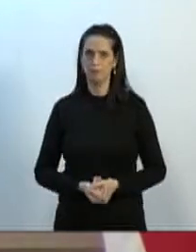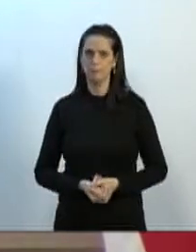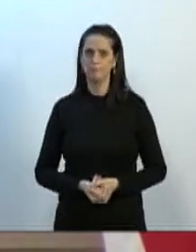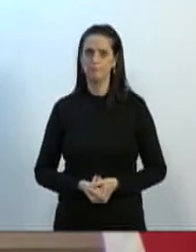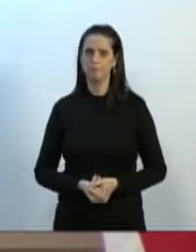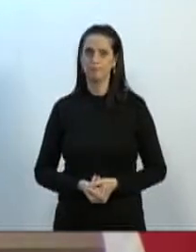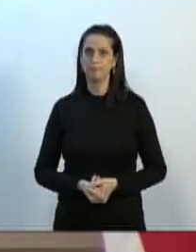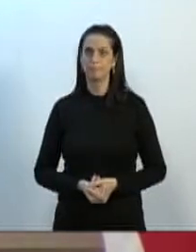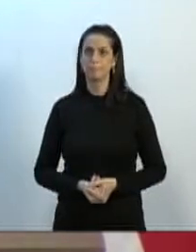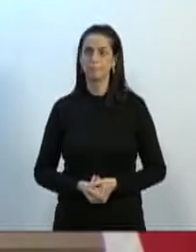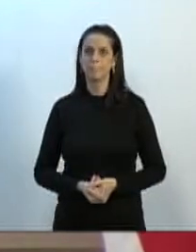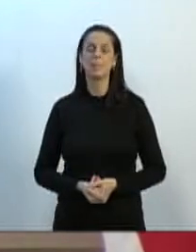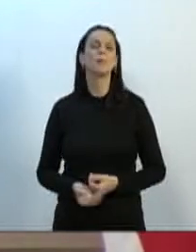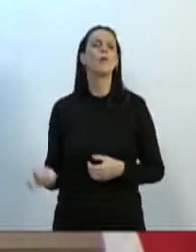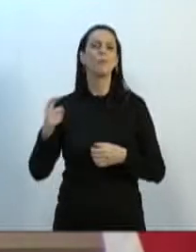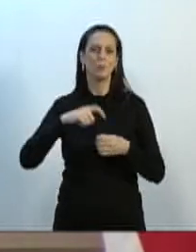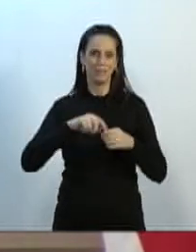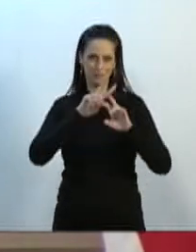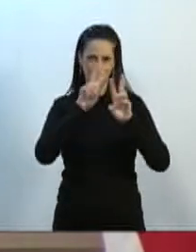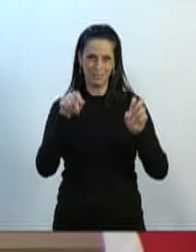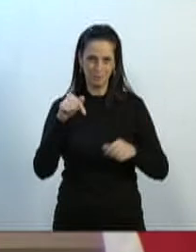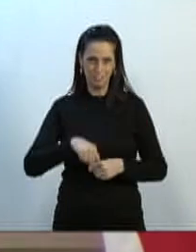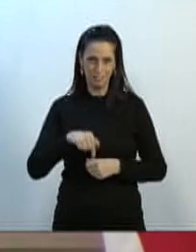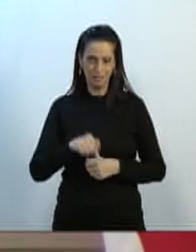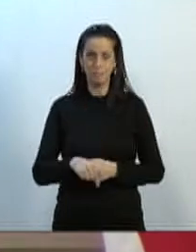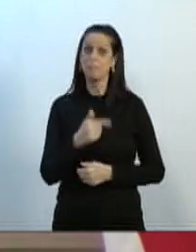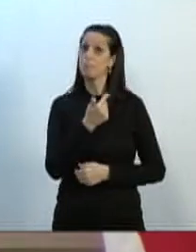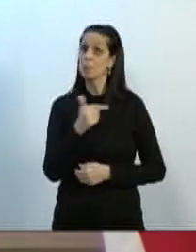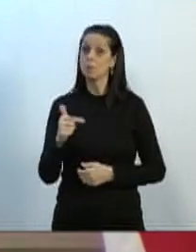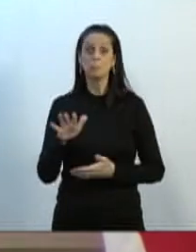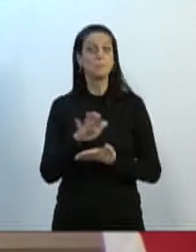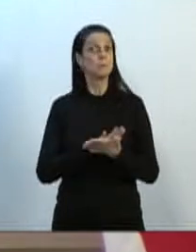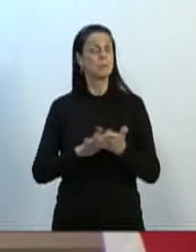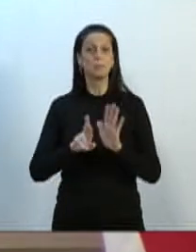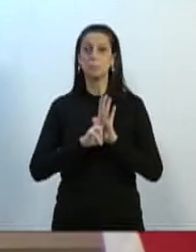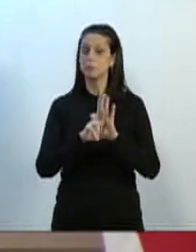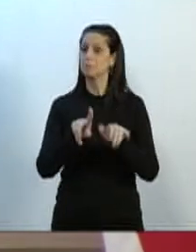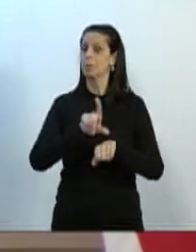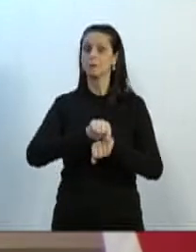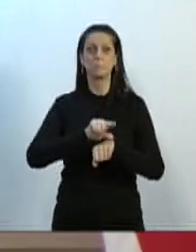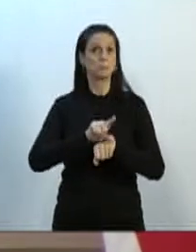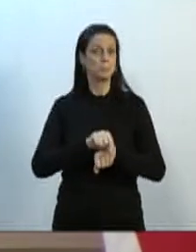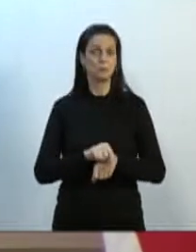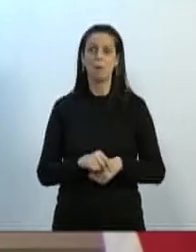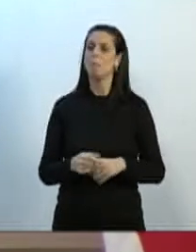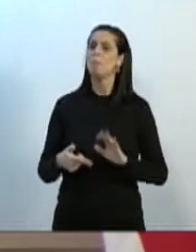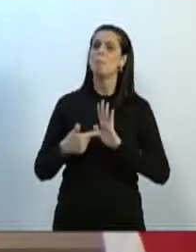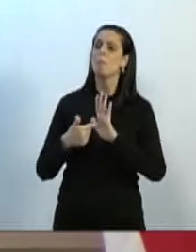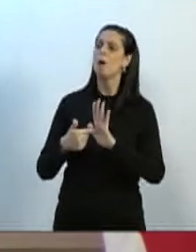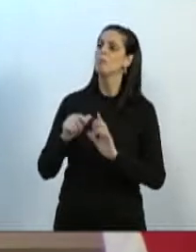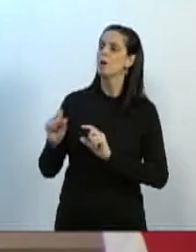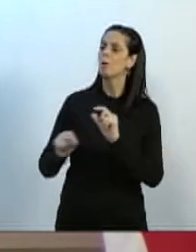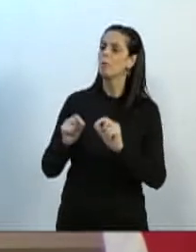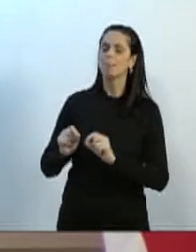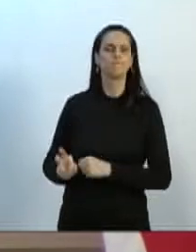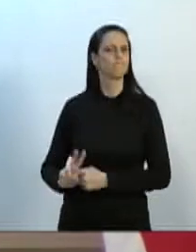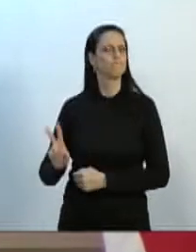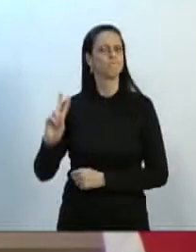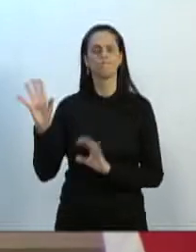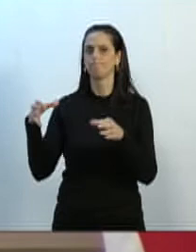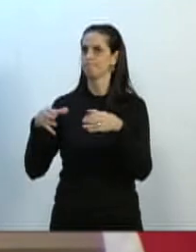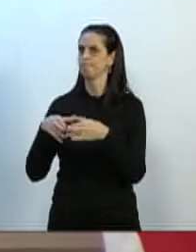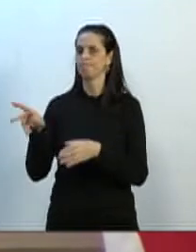Nenhum representante da Secretaria de Educação esteve presente, mostrando total descaso com a categoria e, claro,